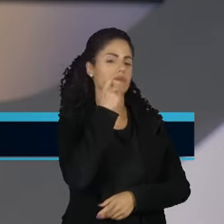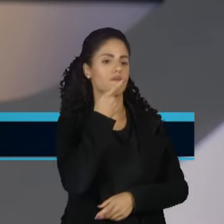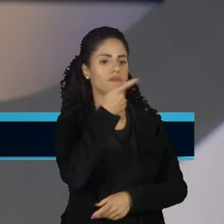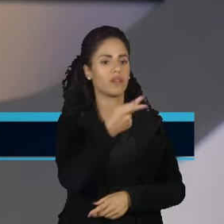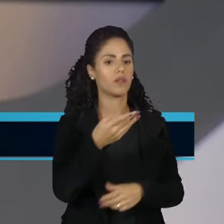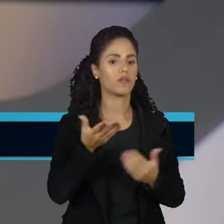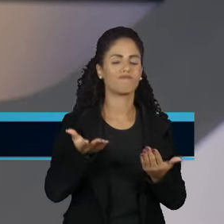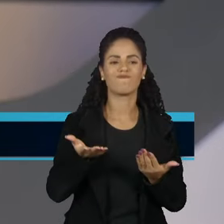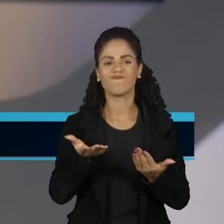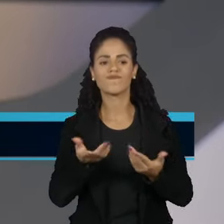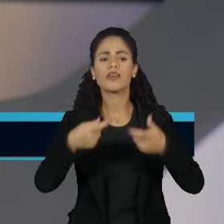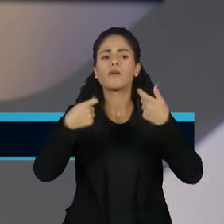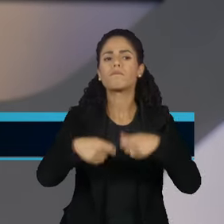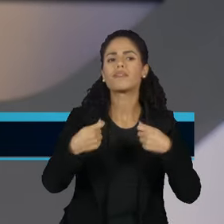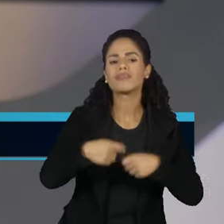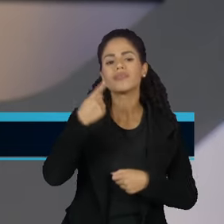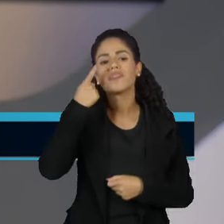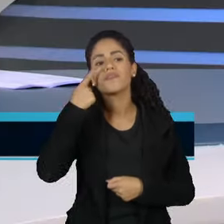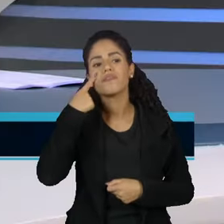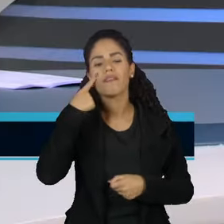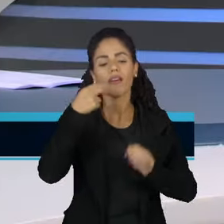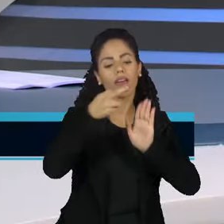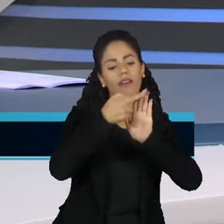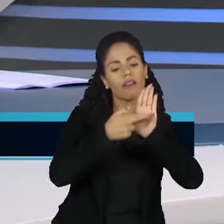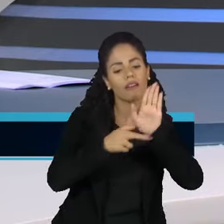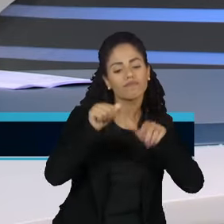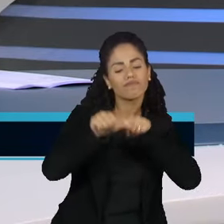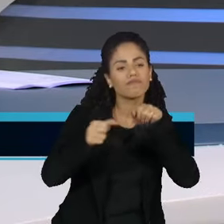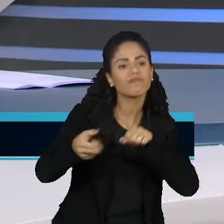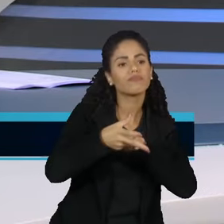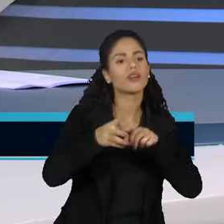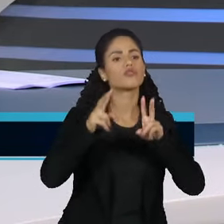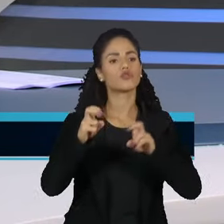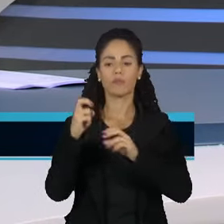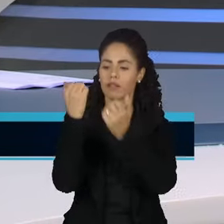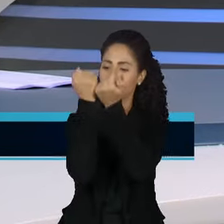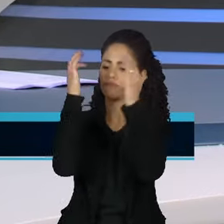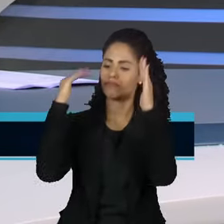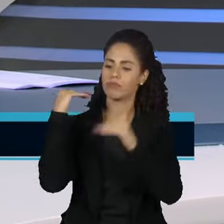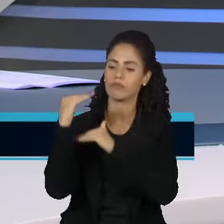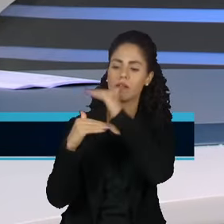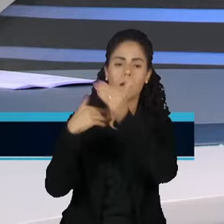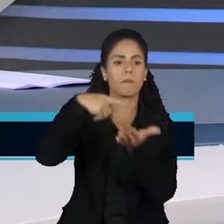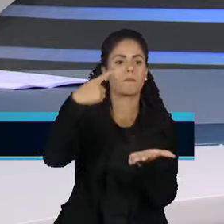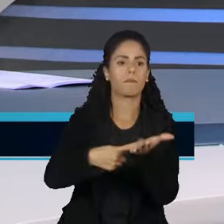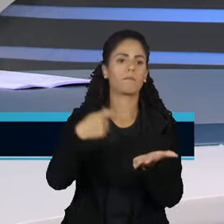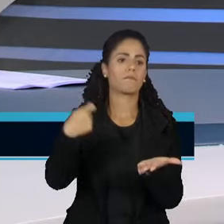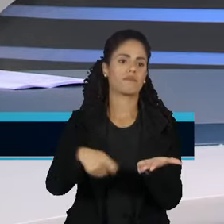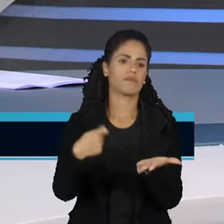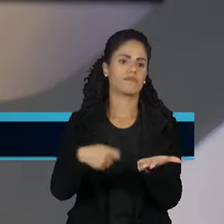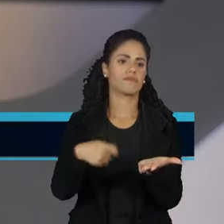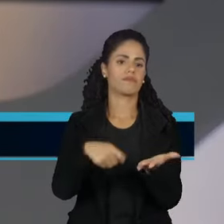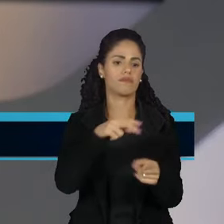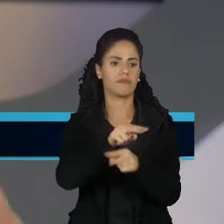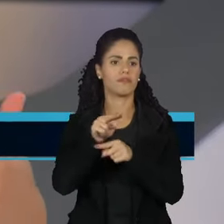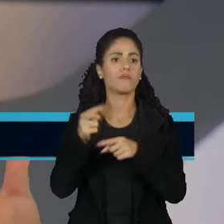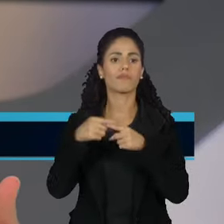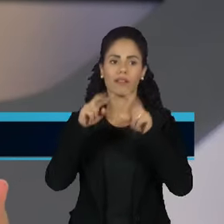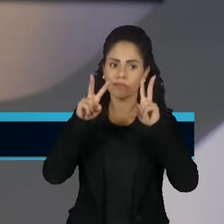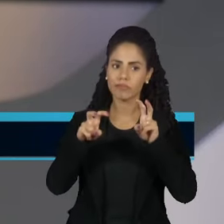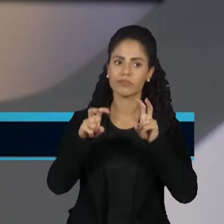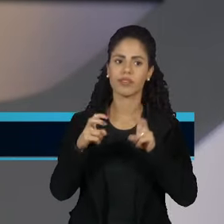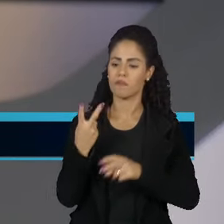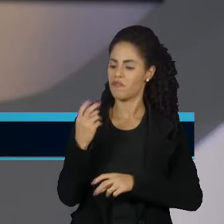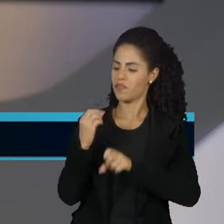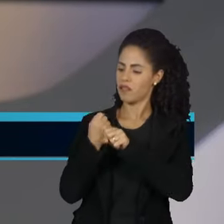discurso de que é preciso avançar na questão ambiental dentro do acordo errado, porque isso não era um tema de 20